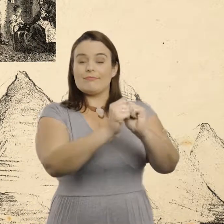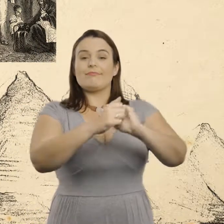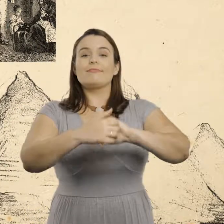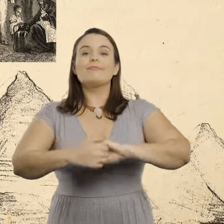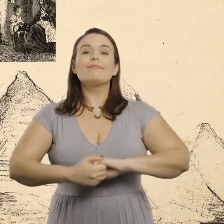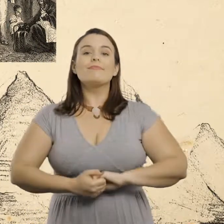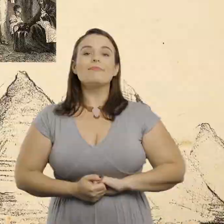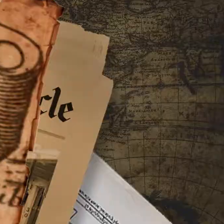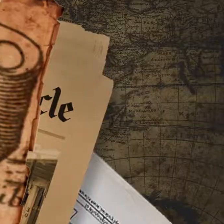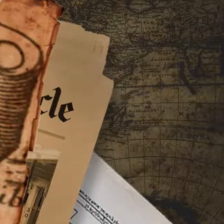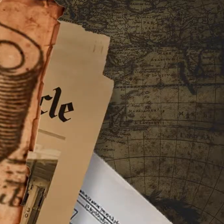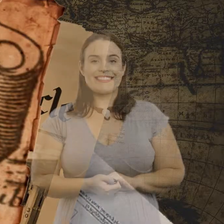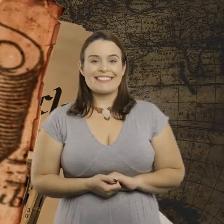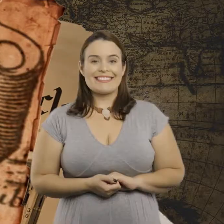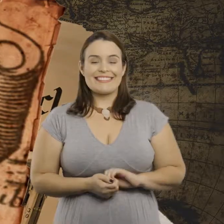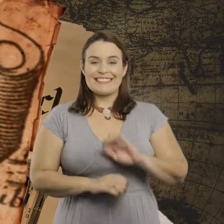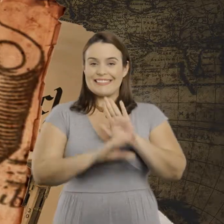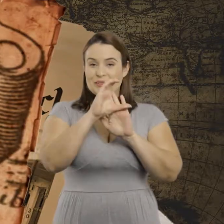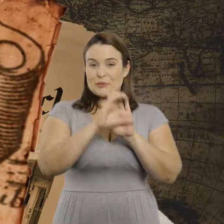e Passepartout.